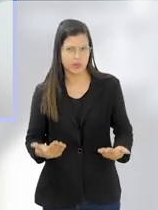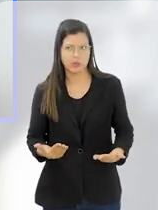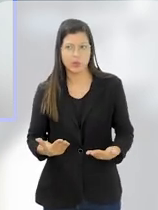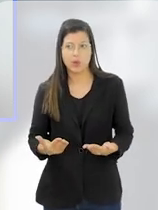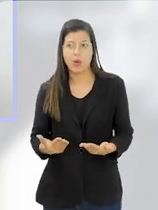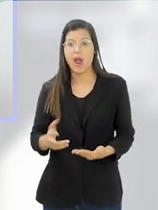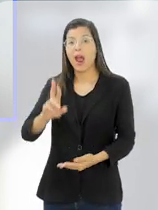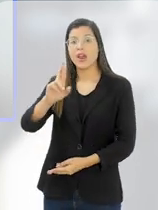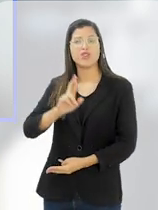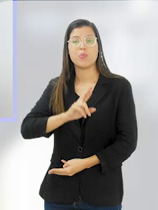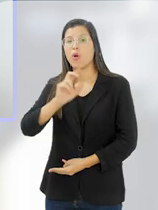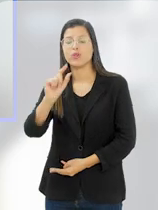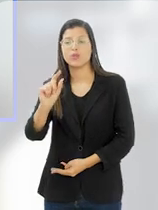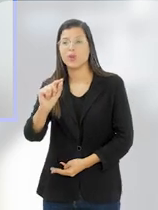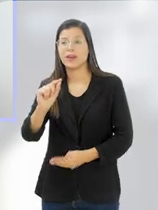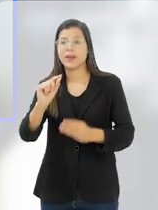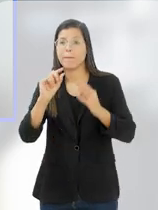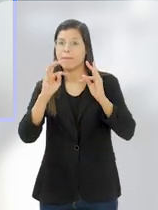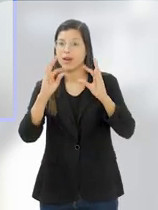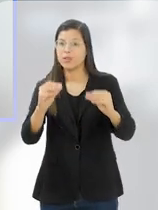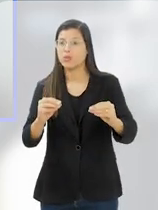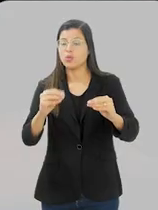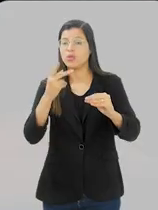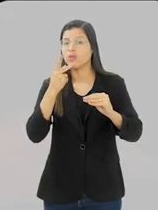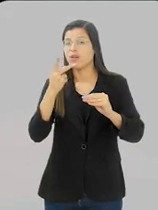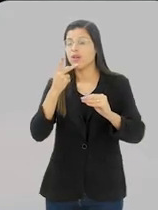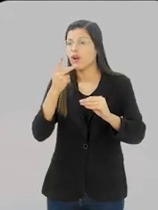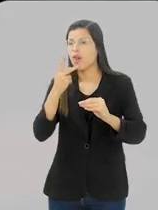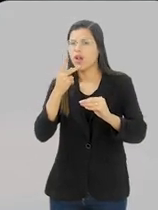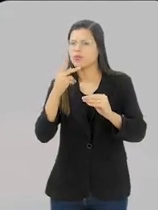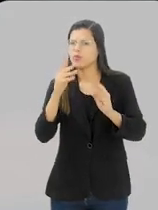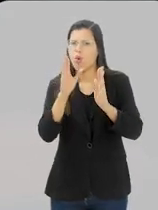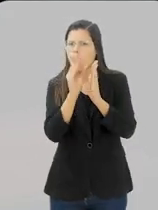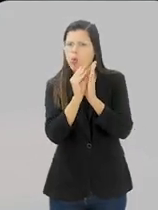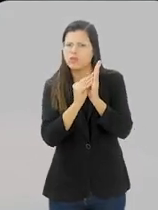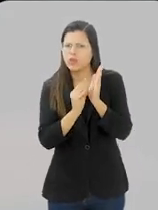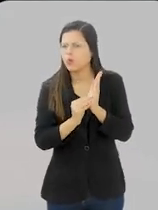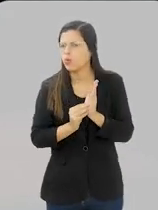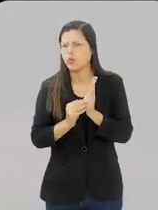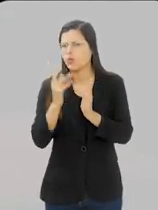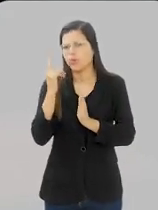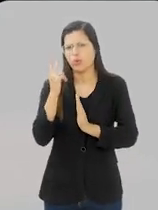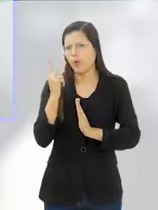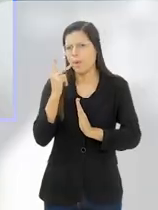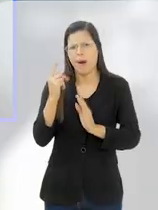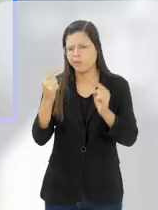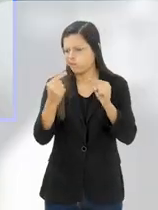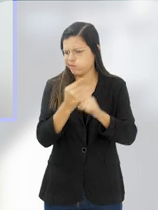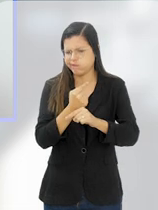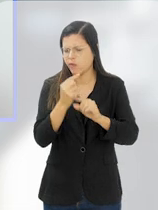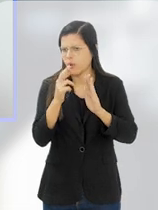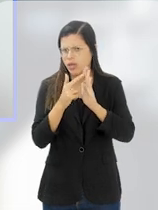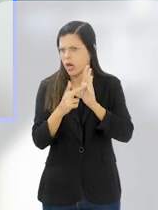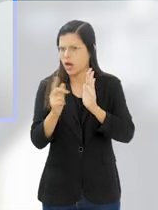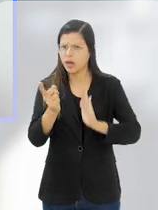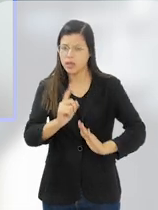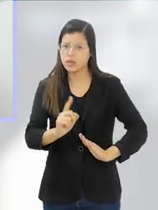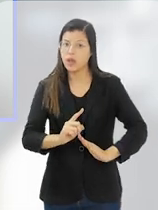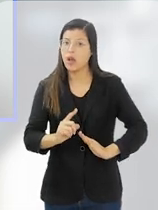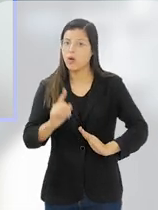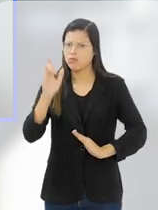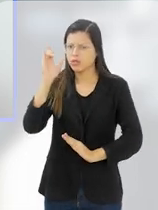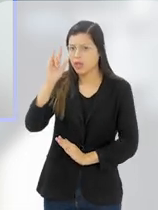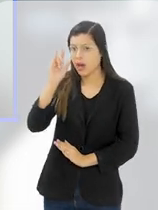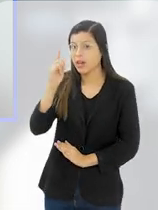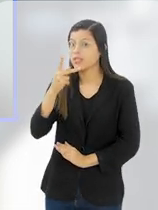veja, a resposta foi para todos eles de que os conteúdos não violavam as diretrizes da comunidade do Instagram. A gente está falando aqui de uma